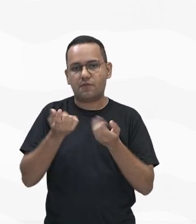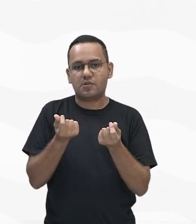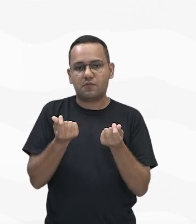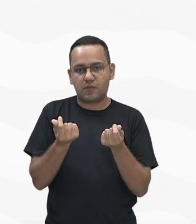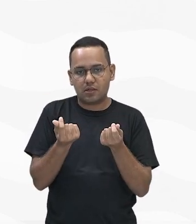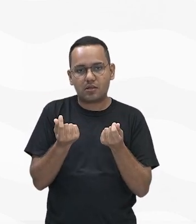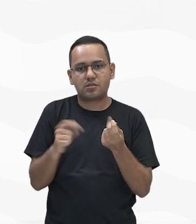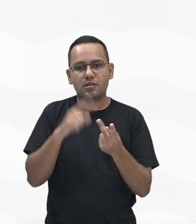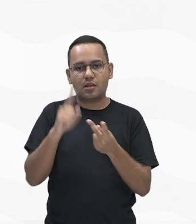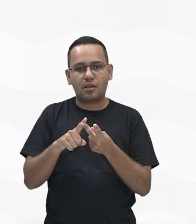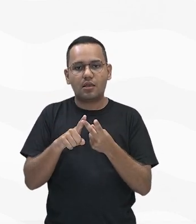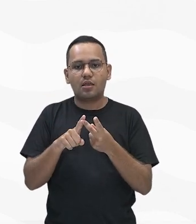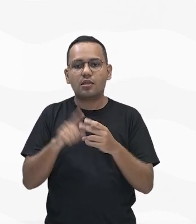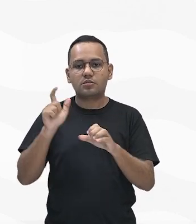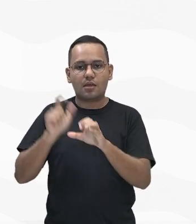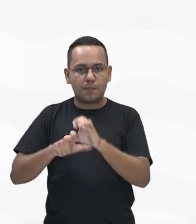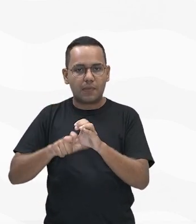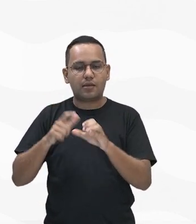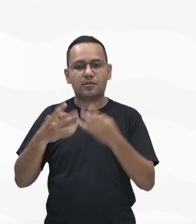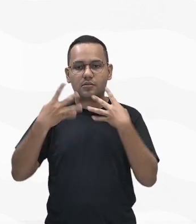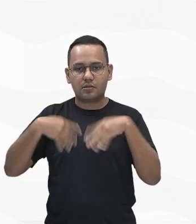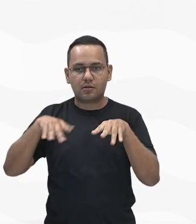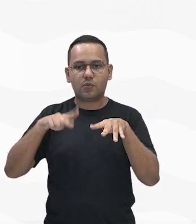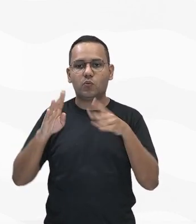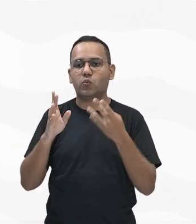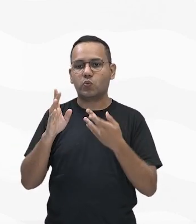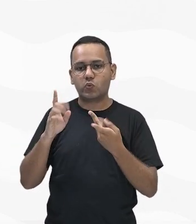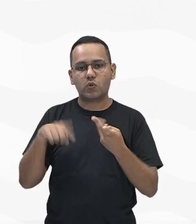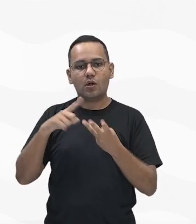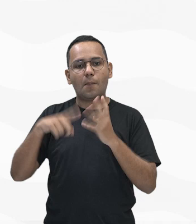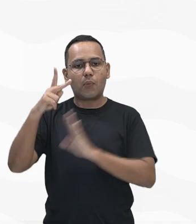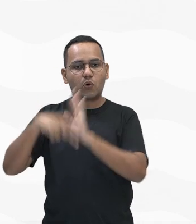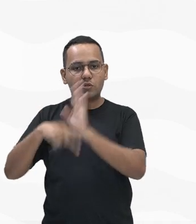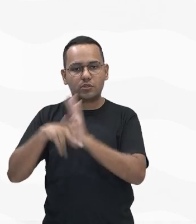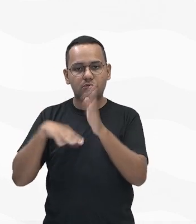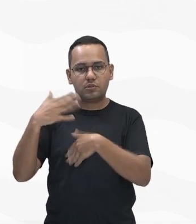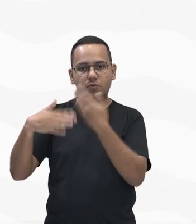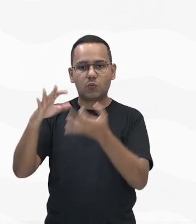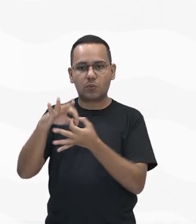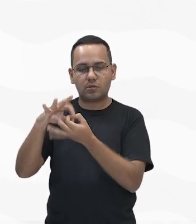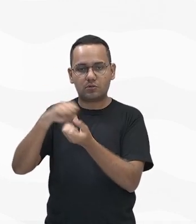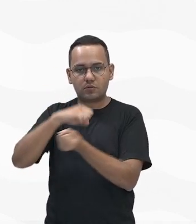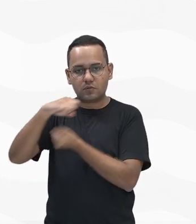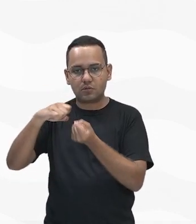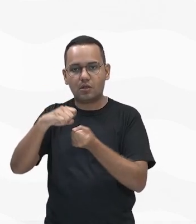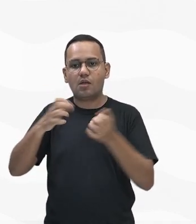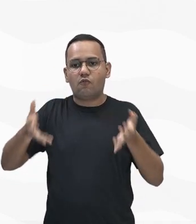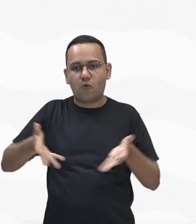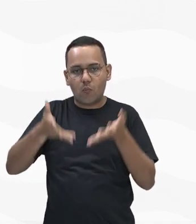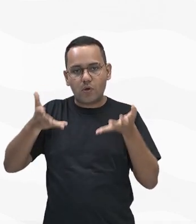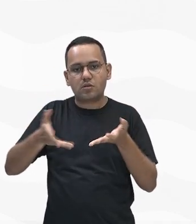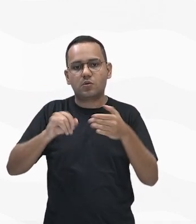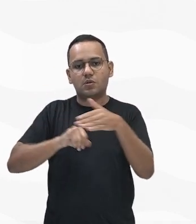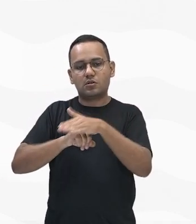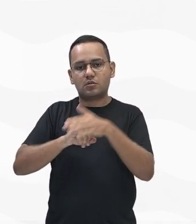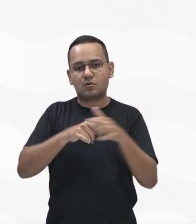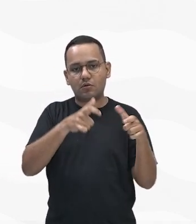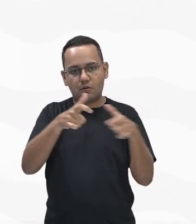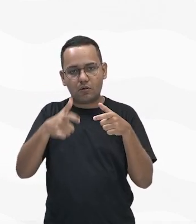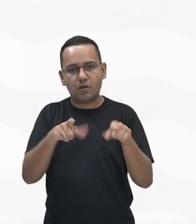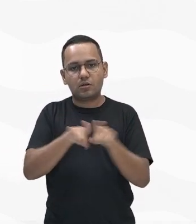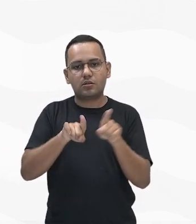de desenvolvimento sustentável, fortalecimento das instituições locais e políticas públicas de